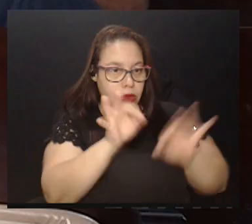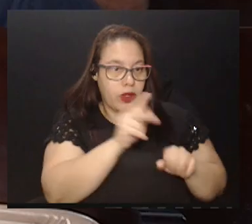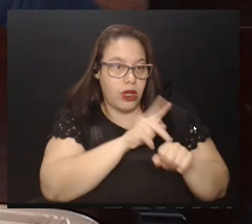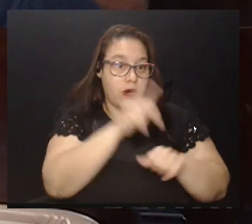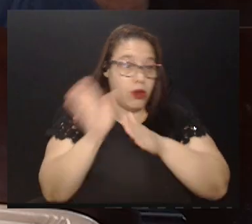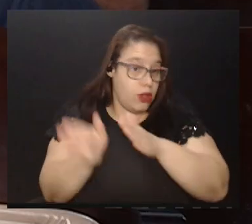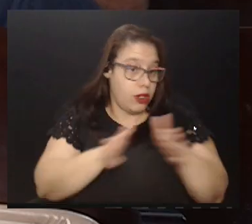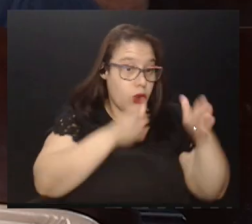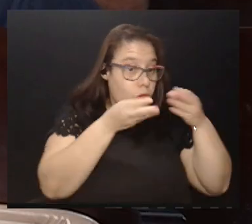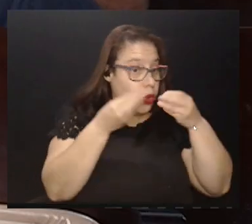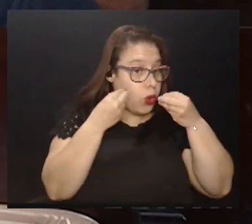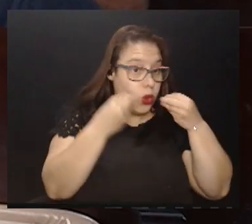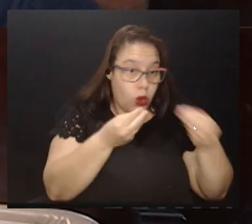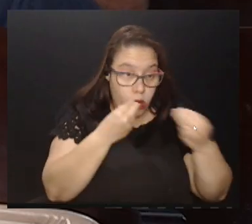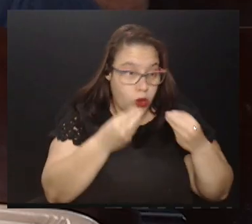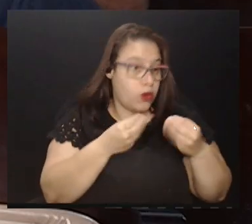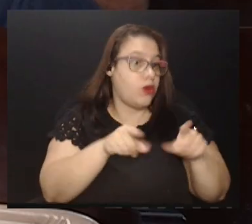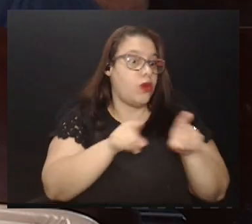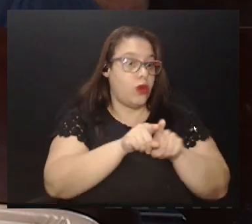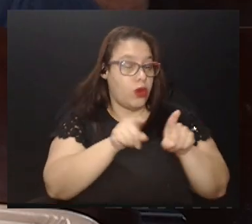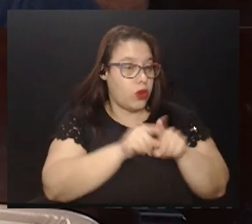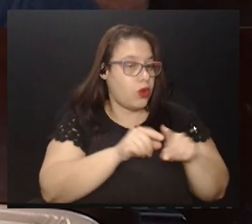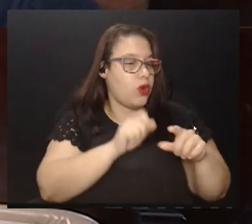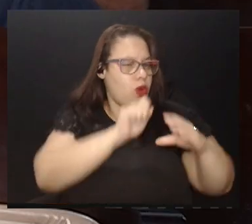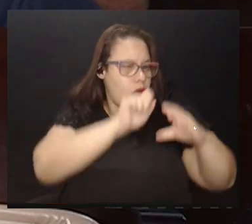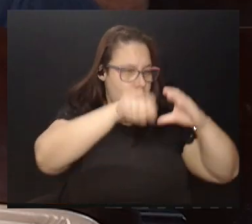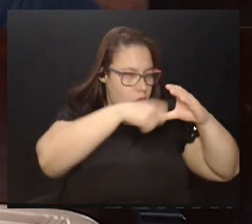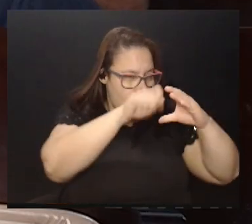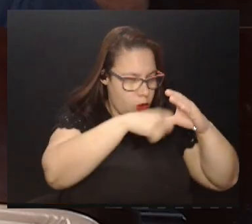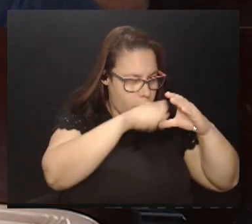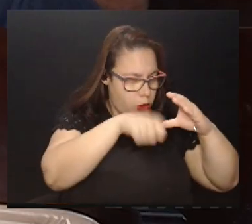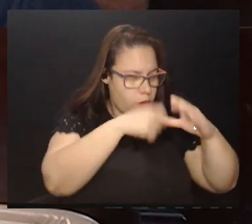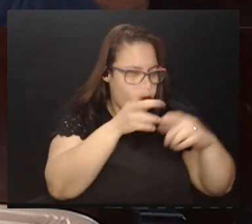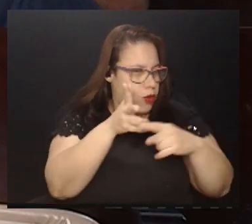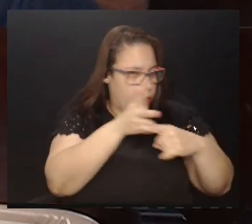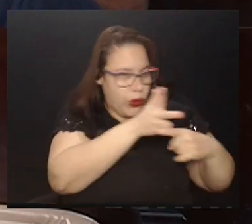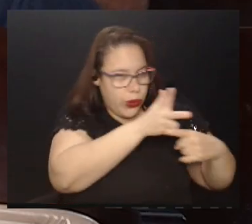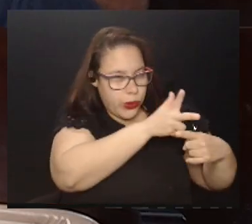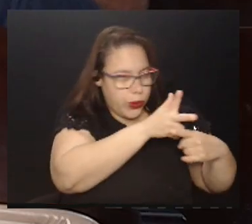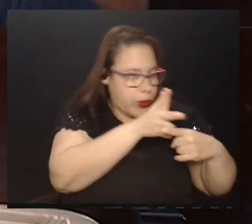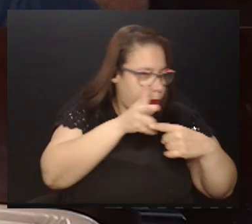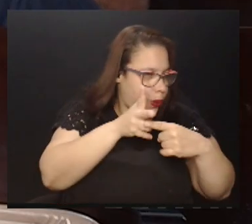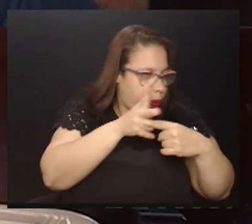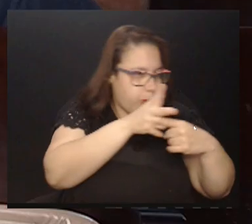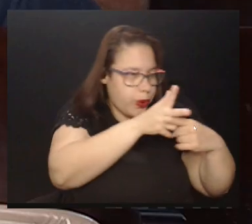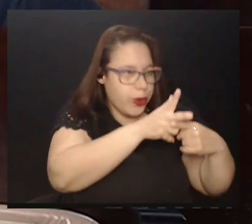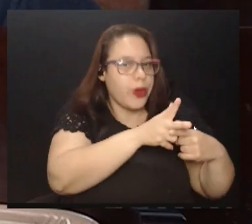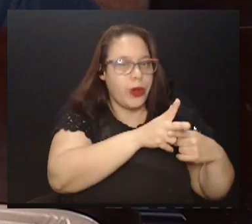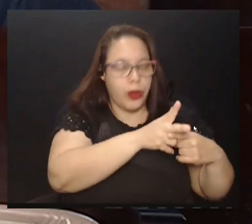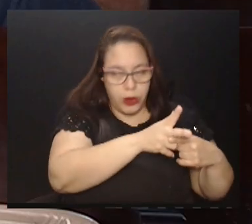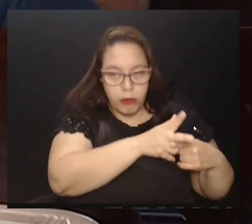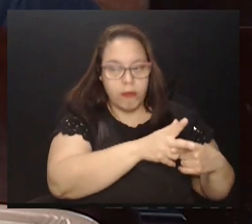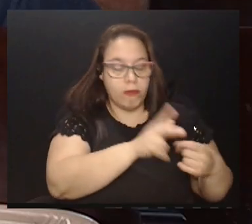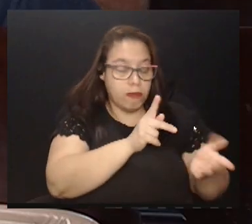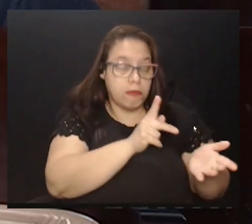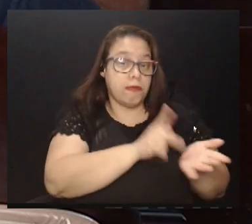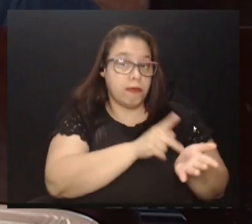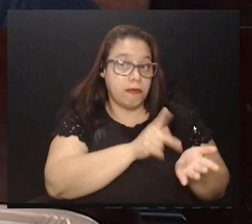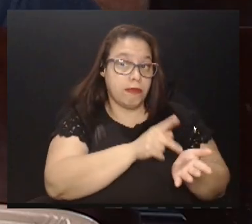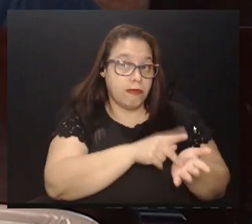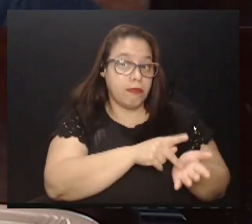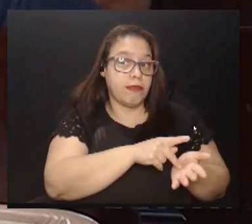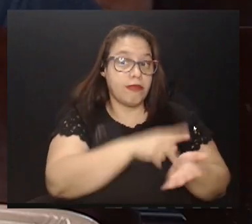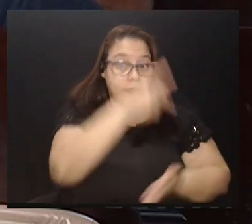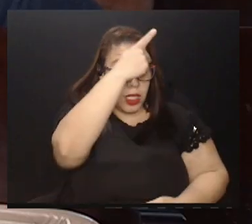isso, também a filmagem na produção, porque evidentemente é algo que certamente as pessoas têm muita curiosidade.